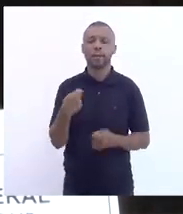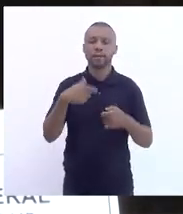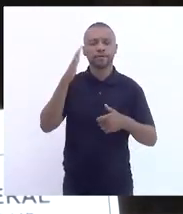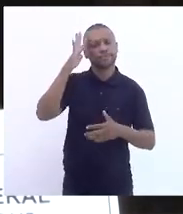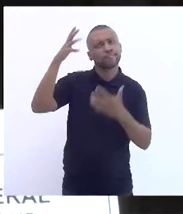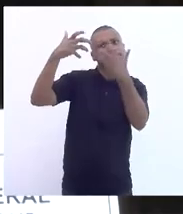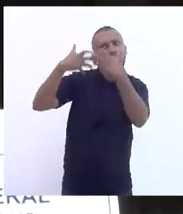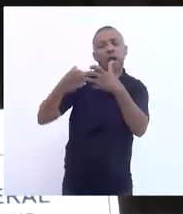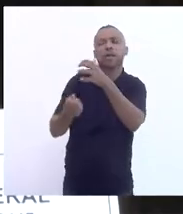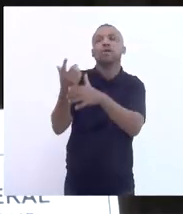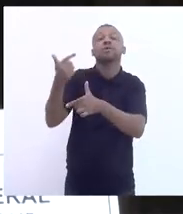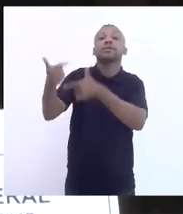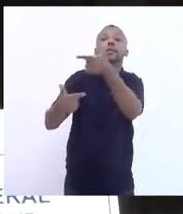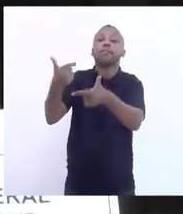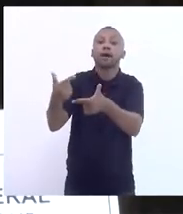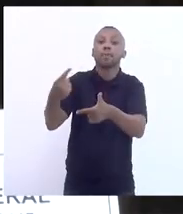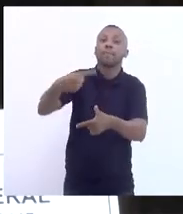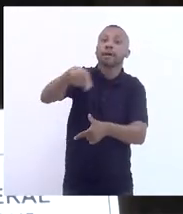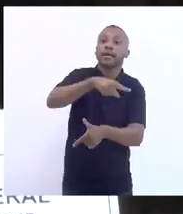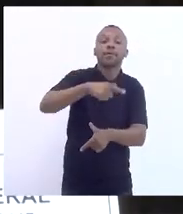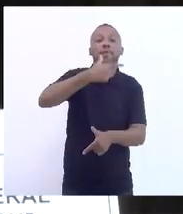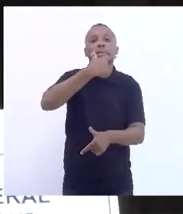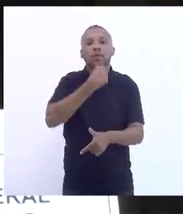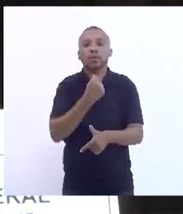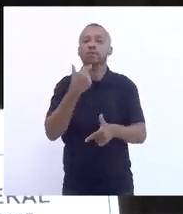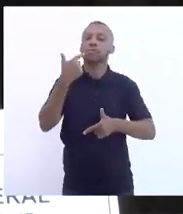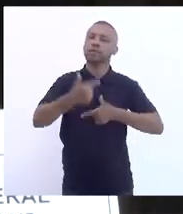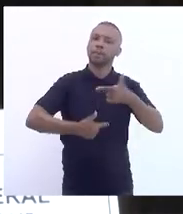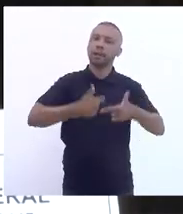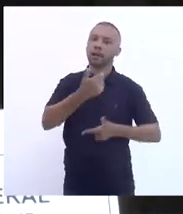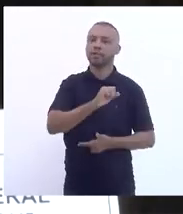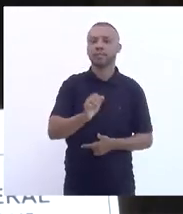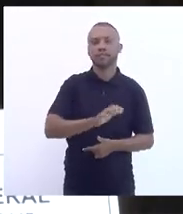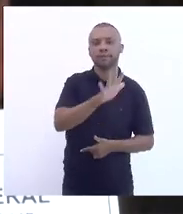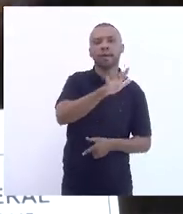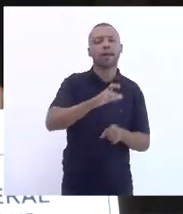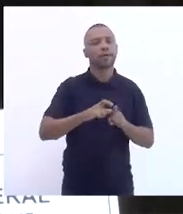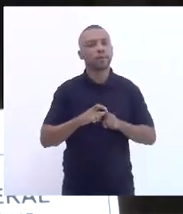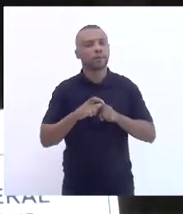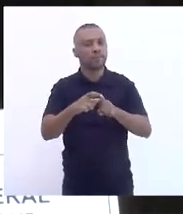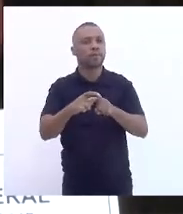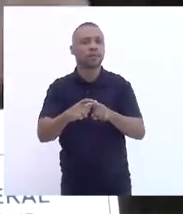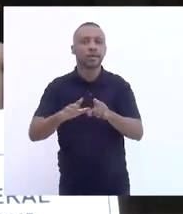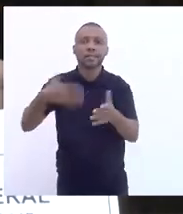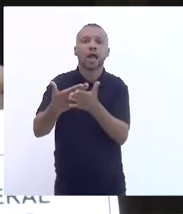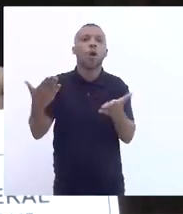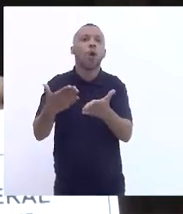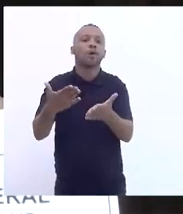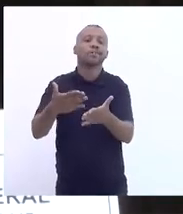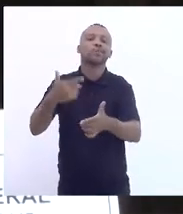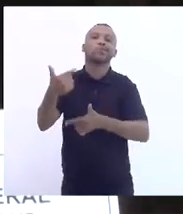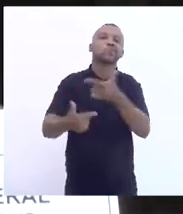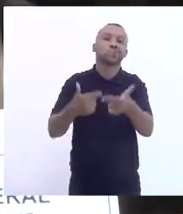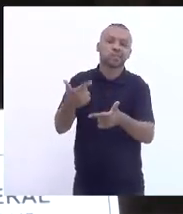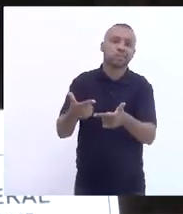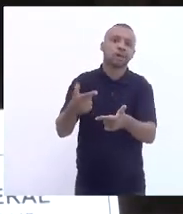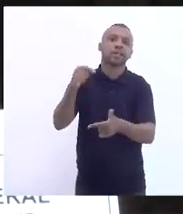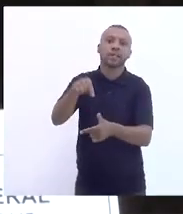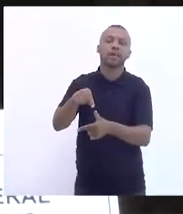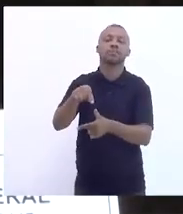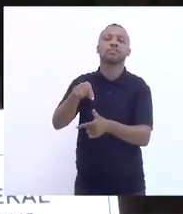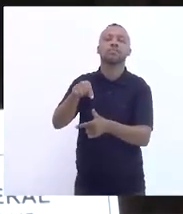pensar geração de emprego e renda para que eles meninas trabalhadores das facadas o que encontram no comércio ilegal de drogas